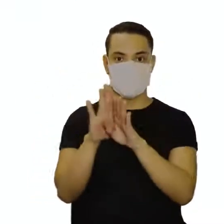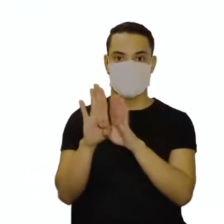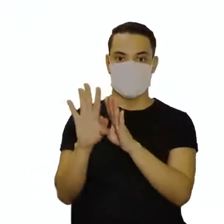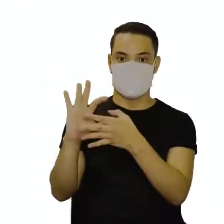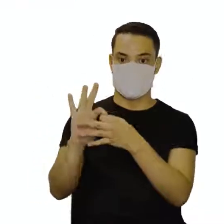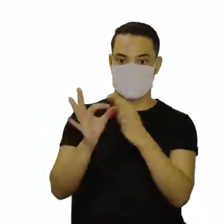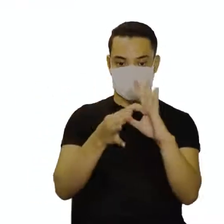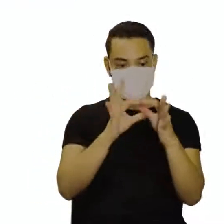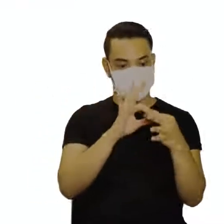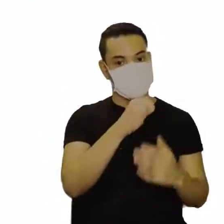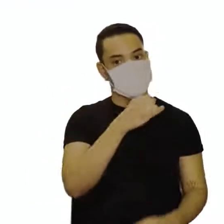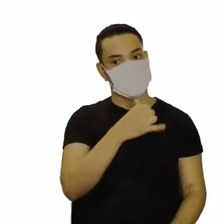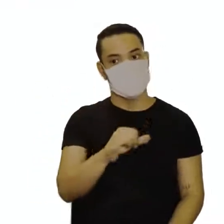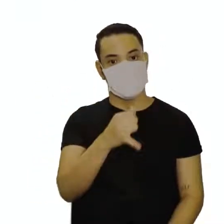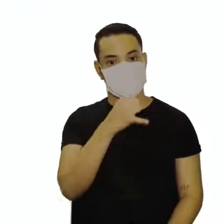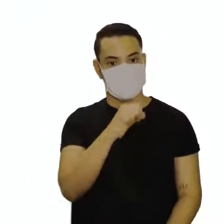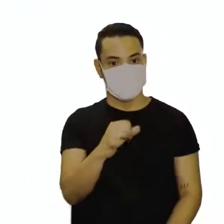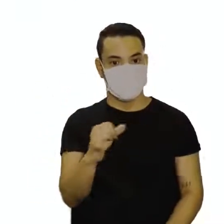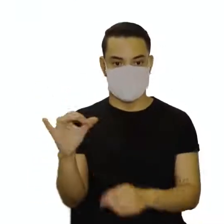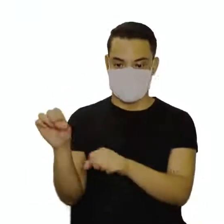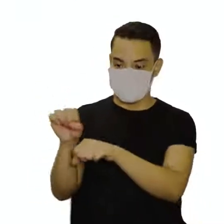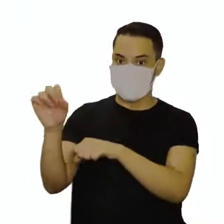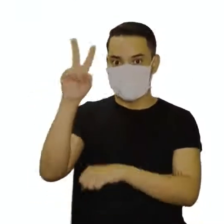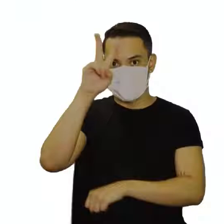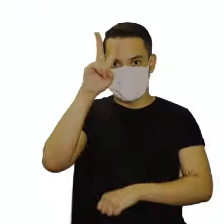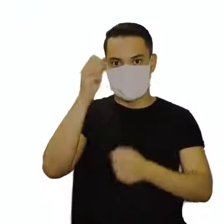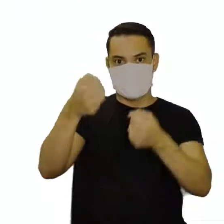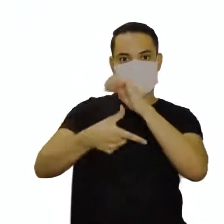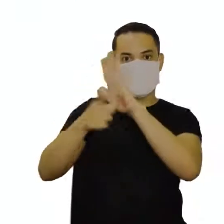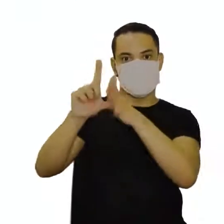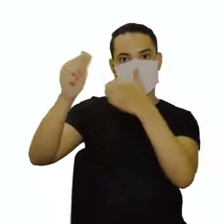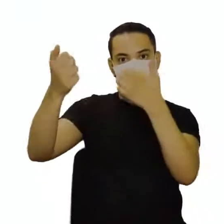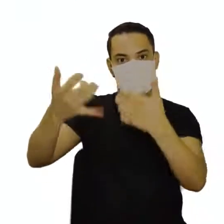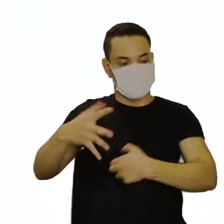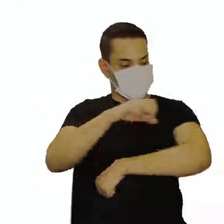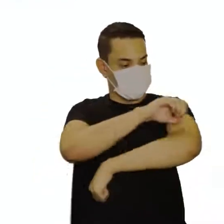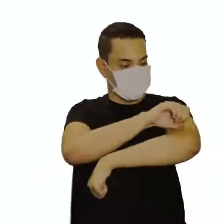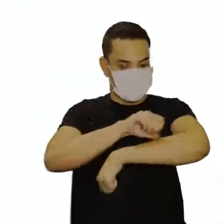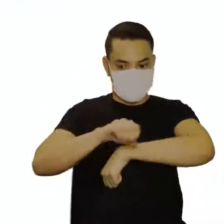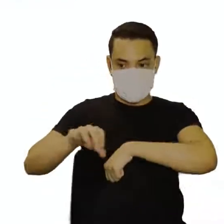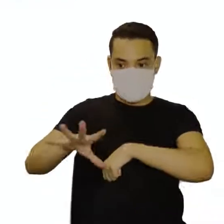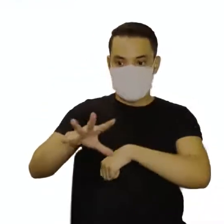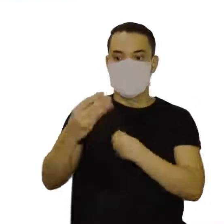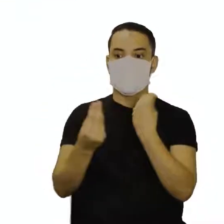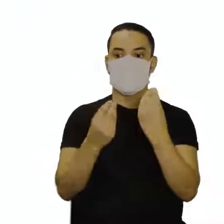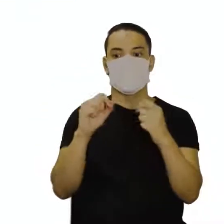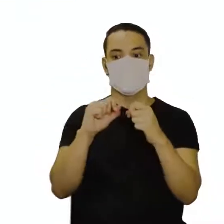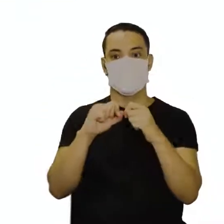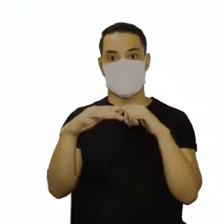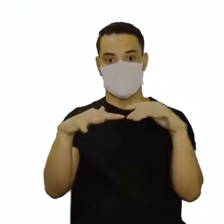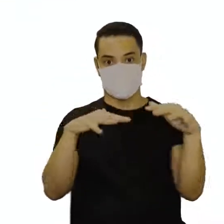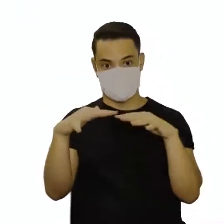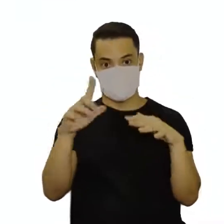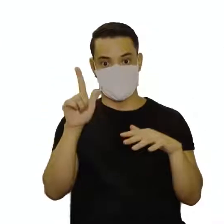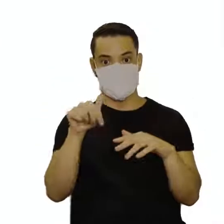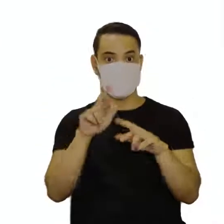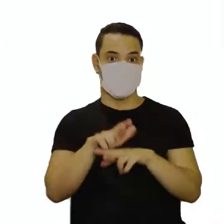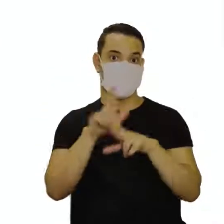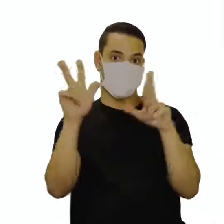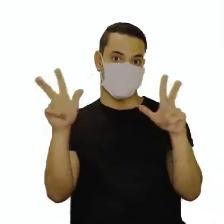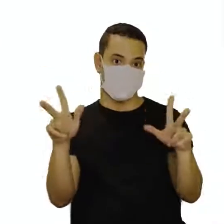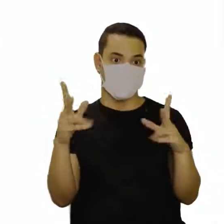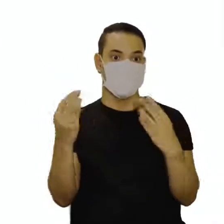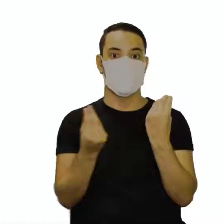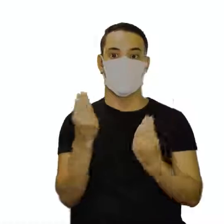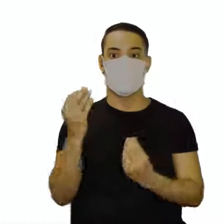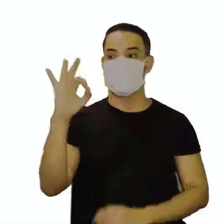que passa, no caso, nesse condutor, que eu falei para vocês, o que vai causar um movimento é a diferença de